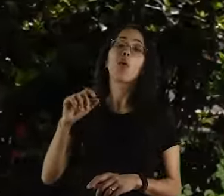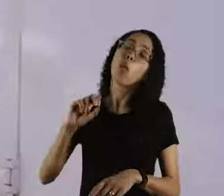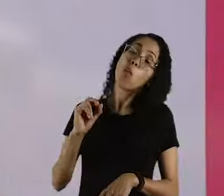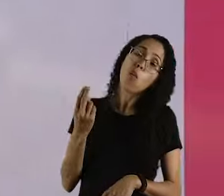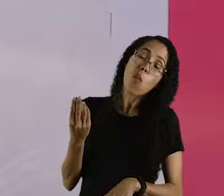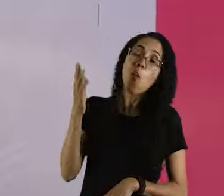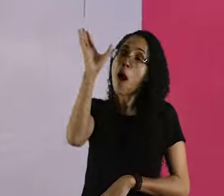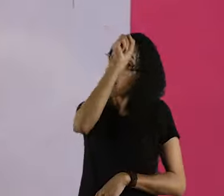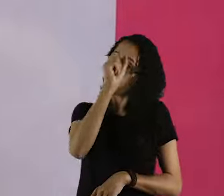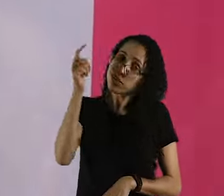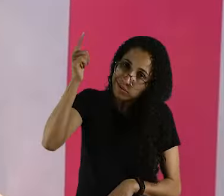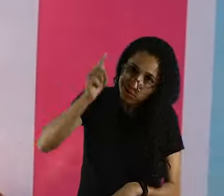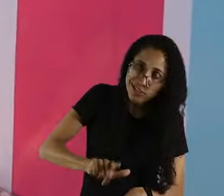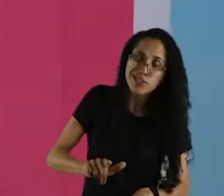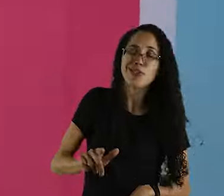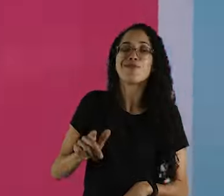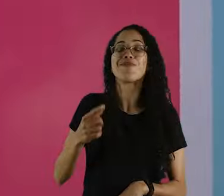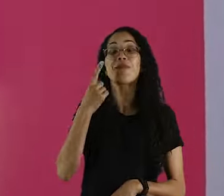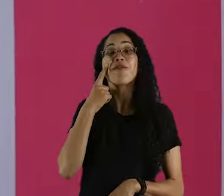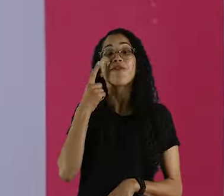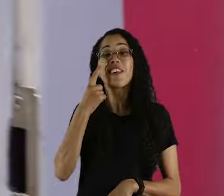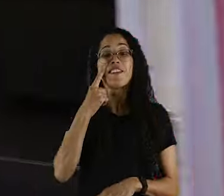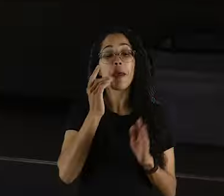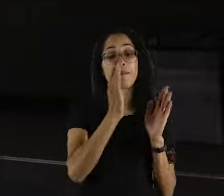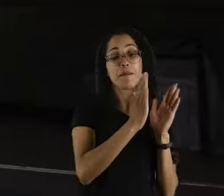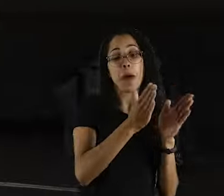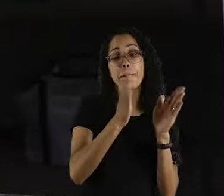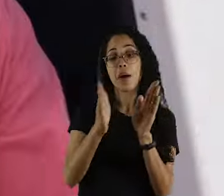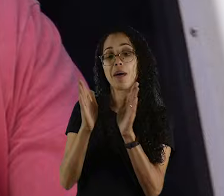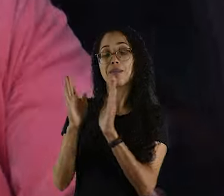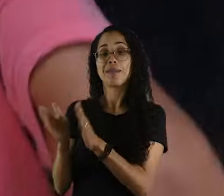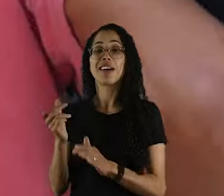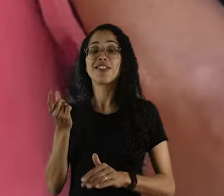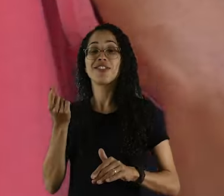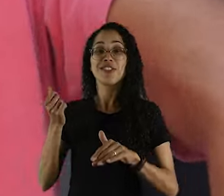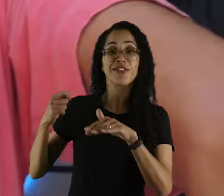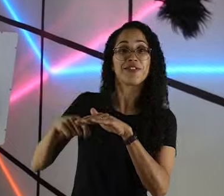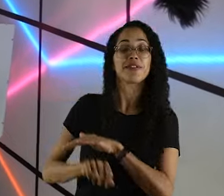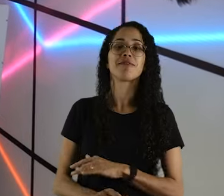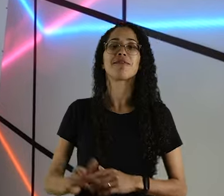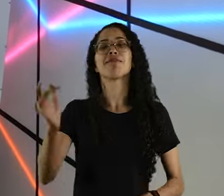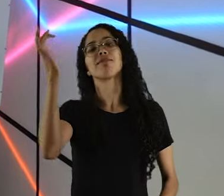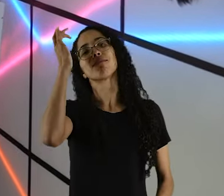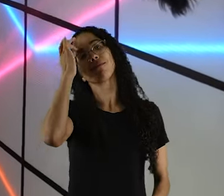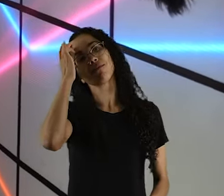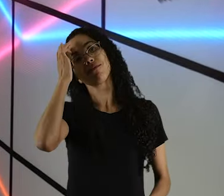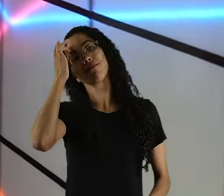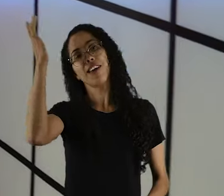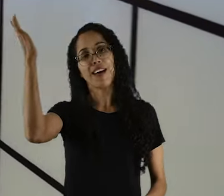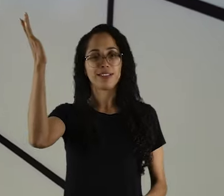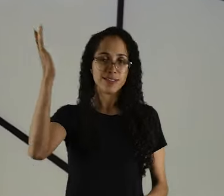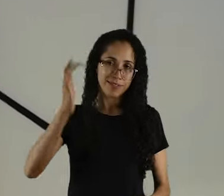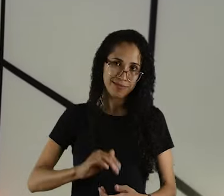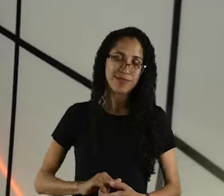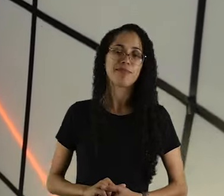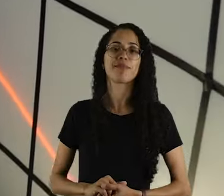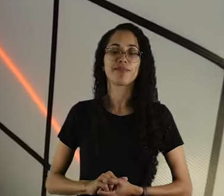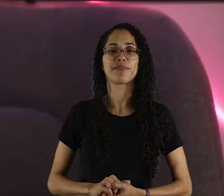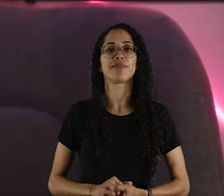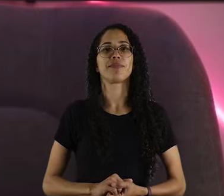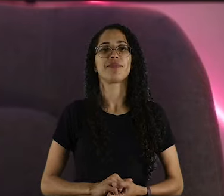reaprender, vai ver que o passo a passo para os investimentos tem ficado cada dia mais um pouco menos